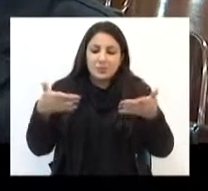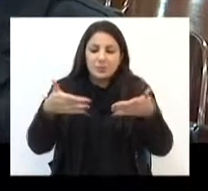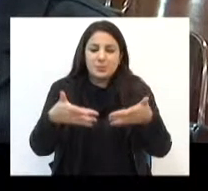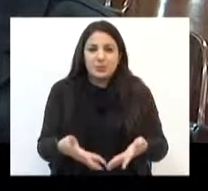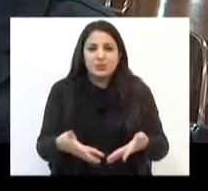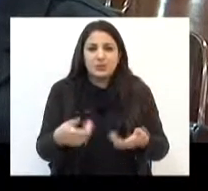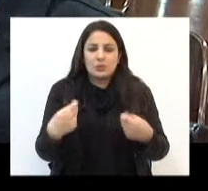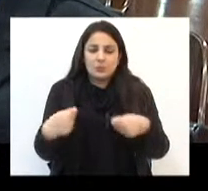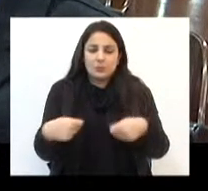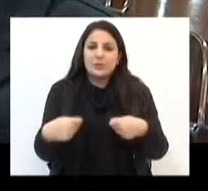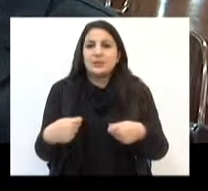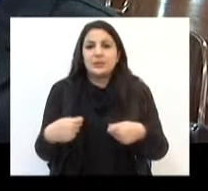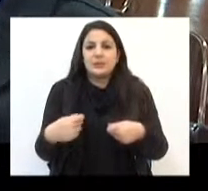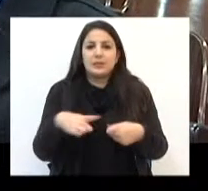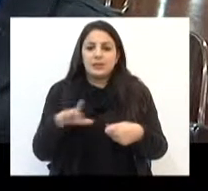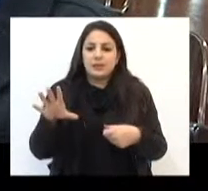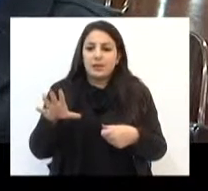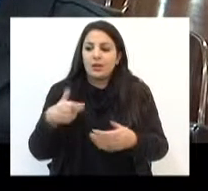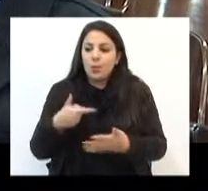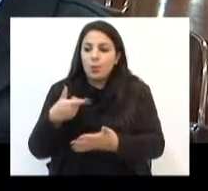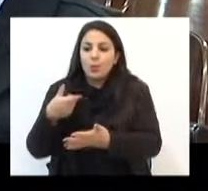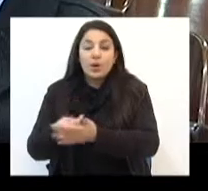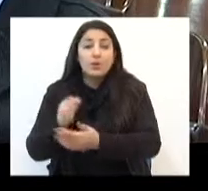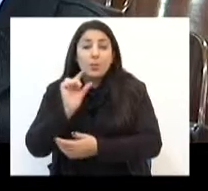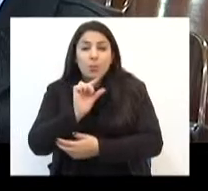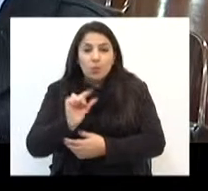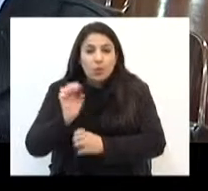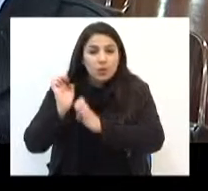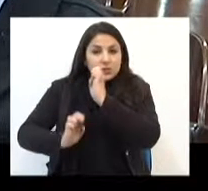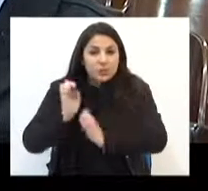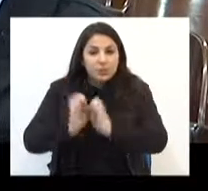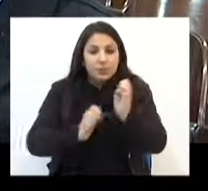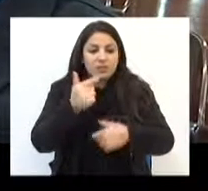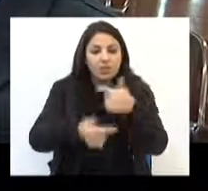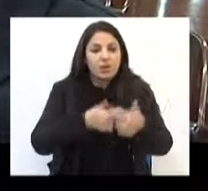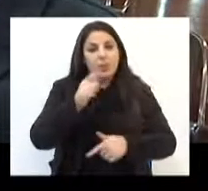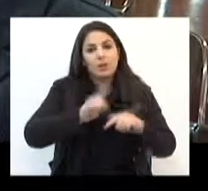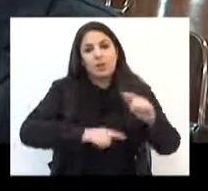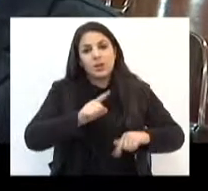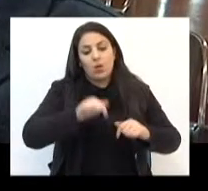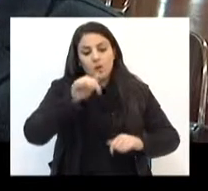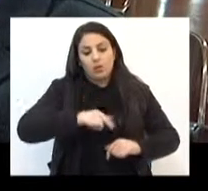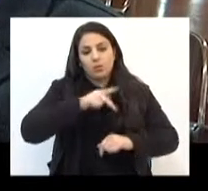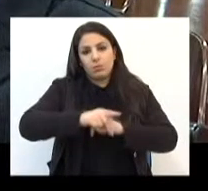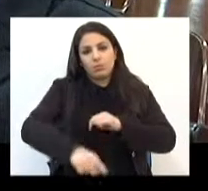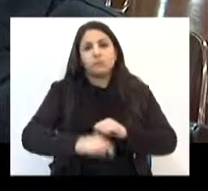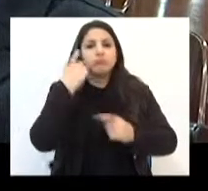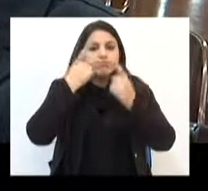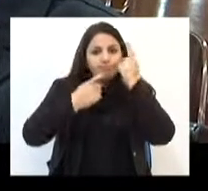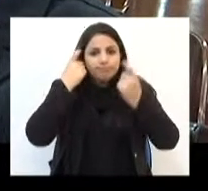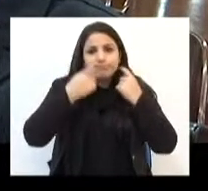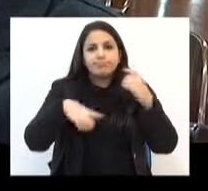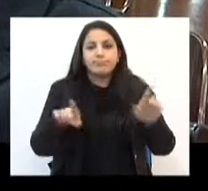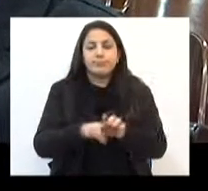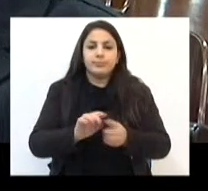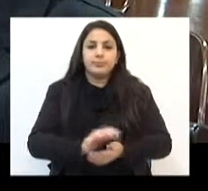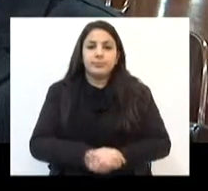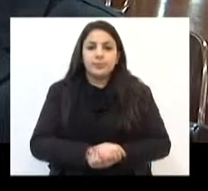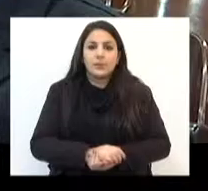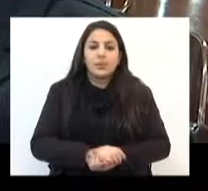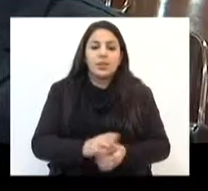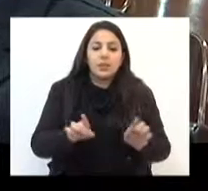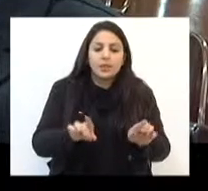e ela poderia ser substituído por outro material mais barato e que não fosse atrativo de pessoas, que infelizmente nós sabemos que esse material